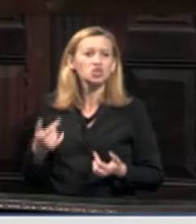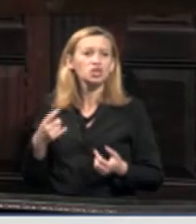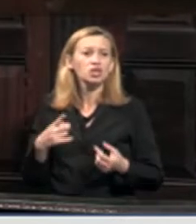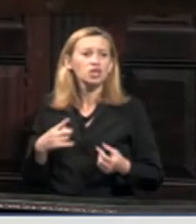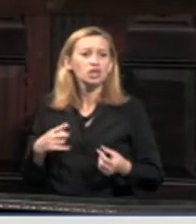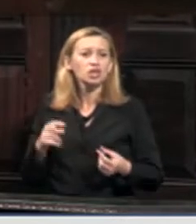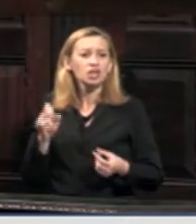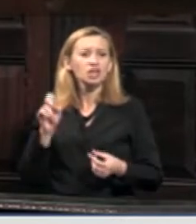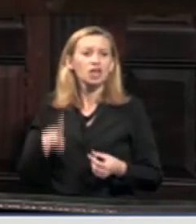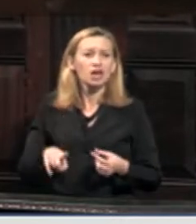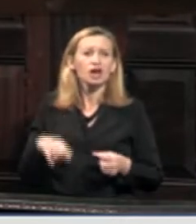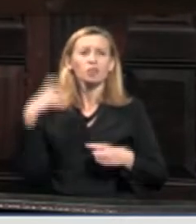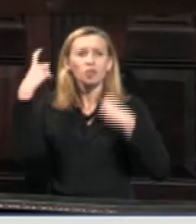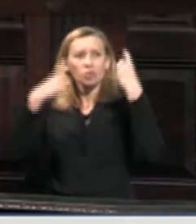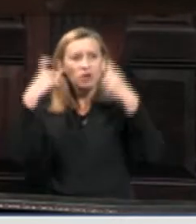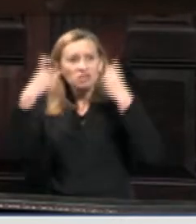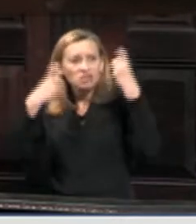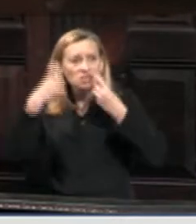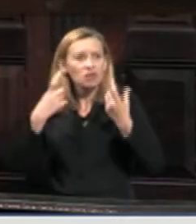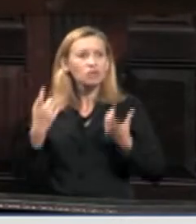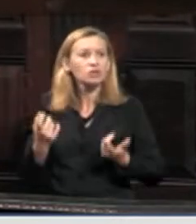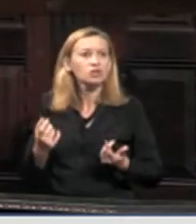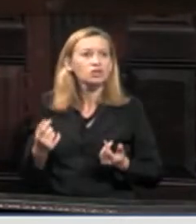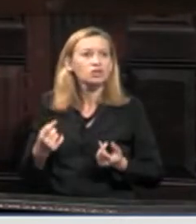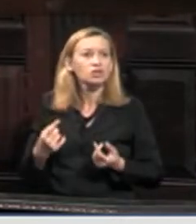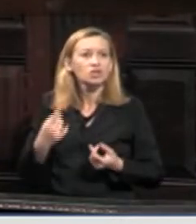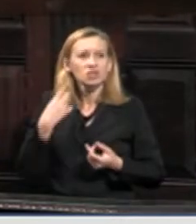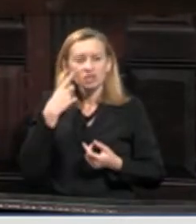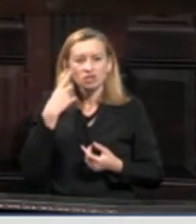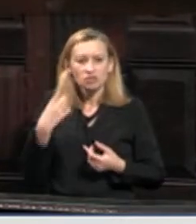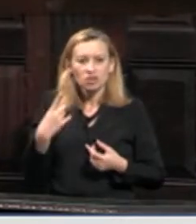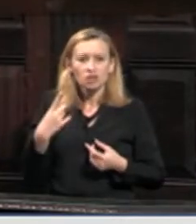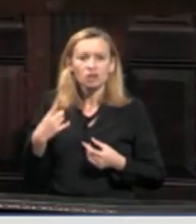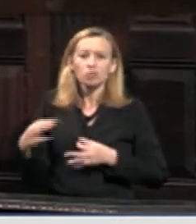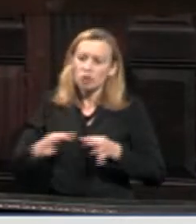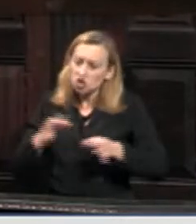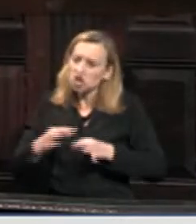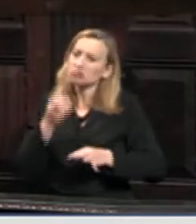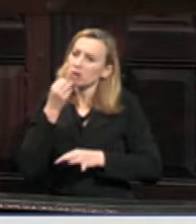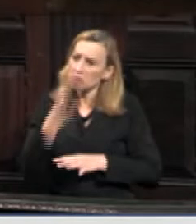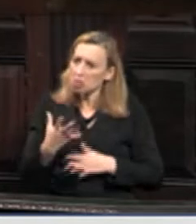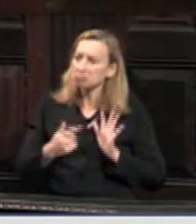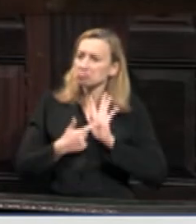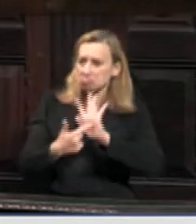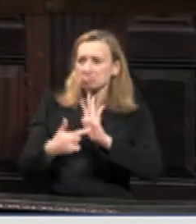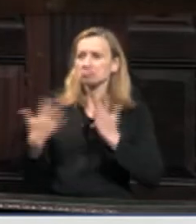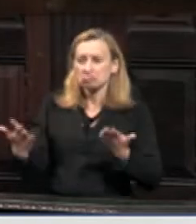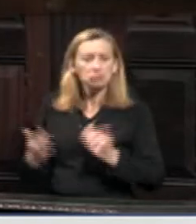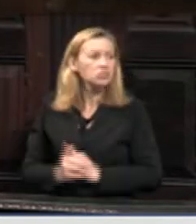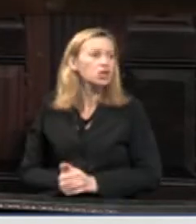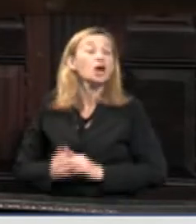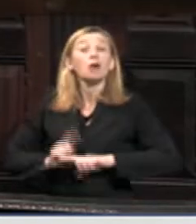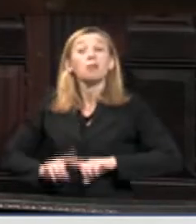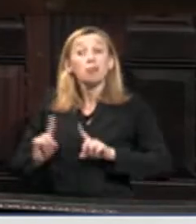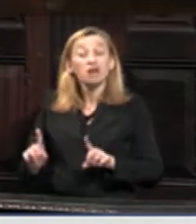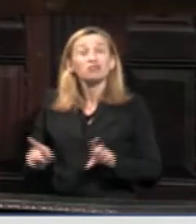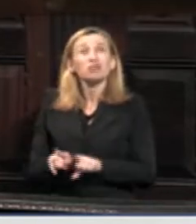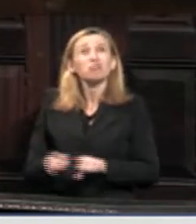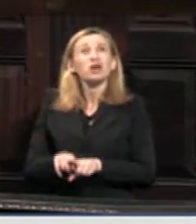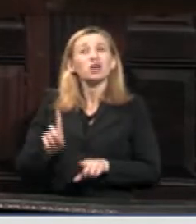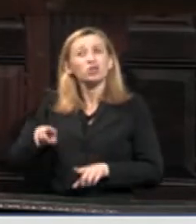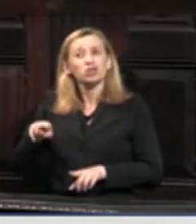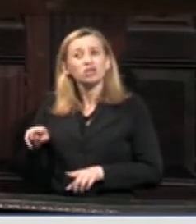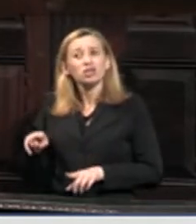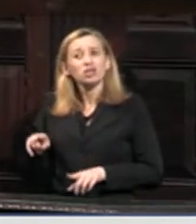motivação que toca o projeto apresentado pelo deputado Dionísio Lins. Só que, por outro lado, o